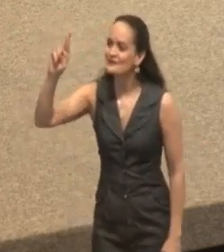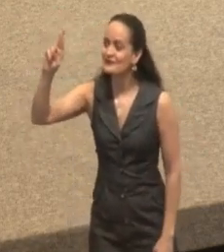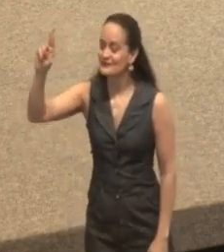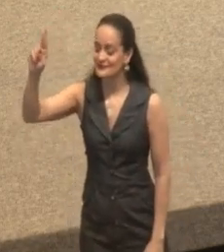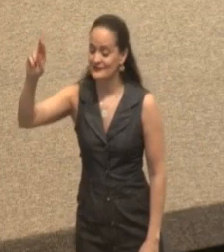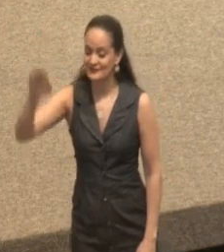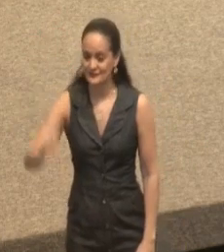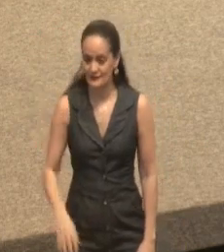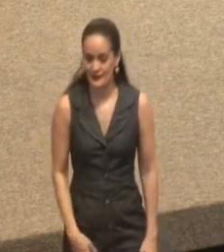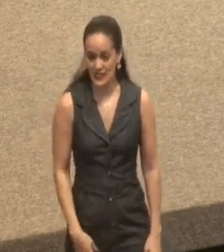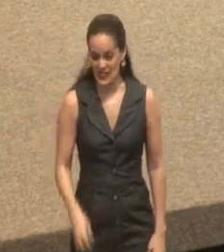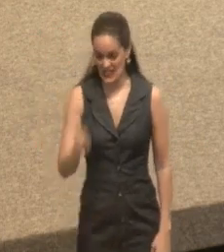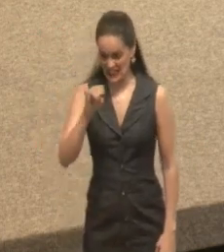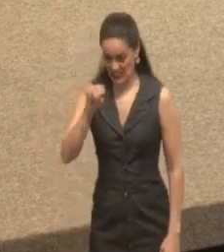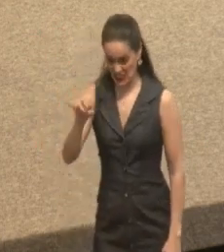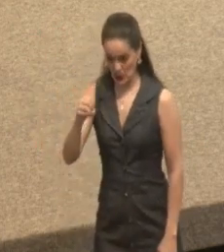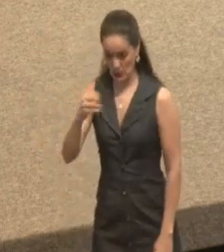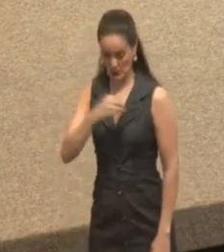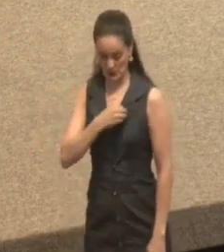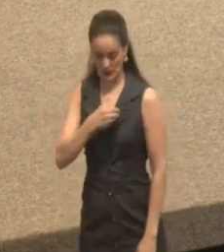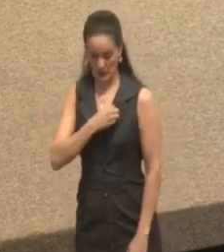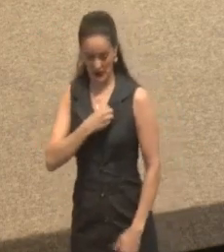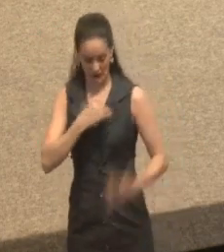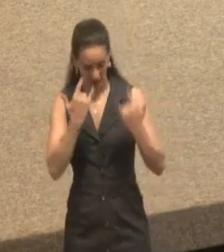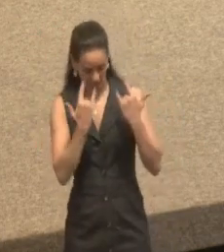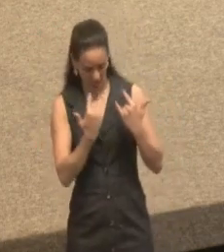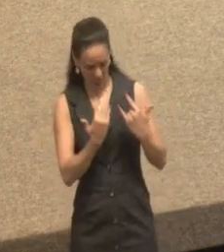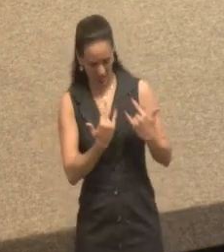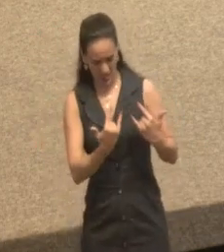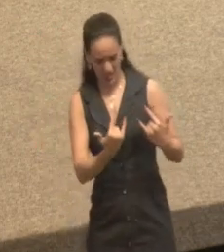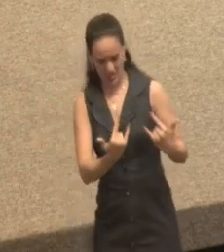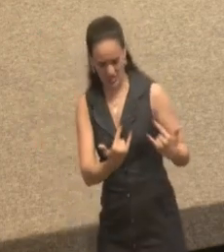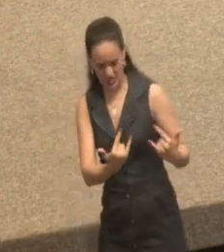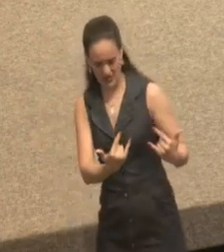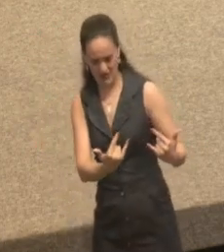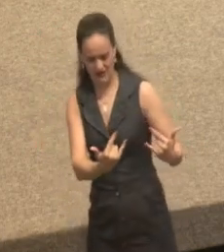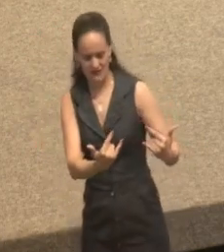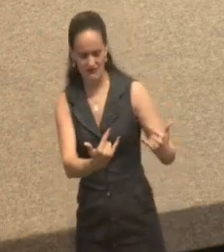Senhor. Se o pecado me chamar,